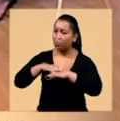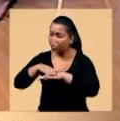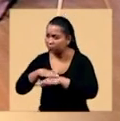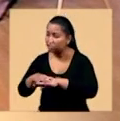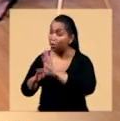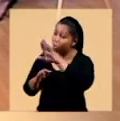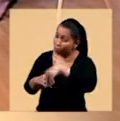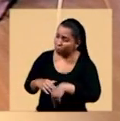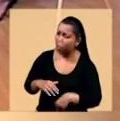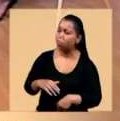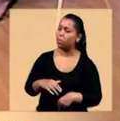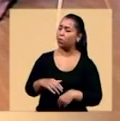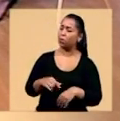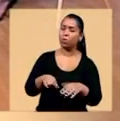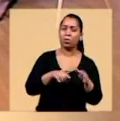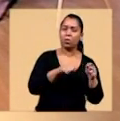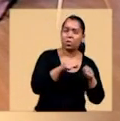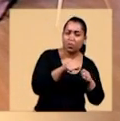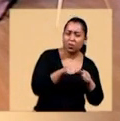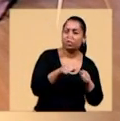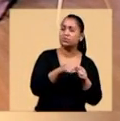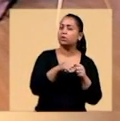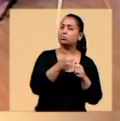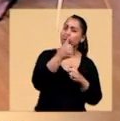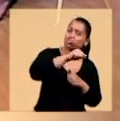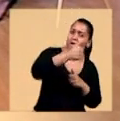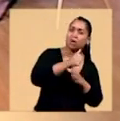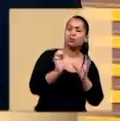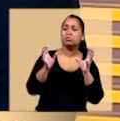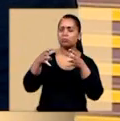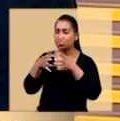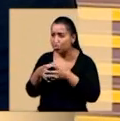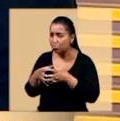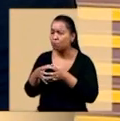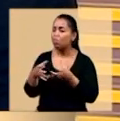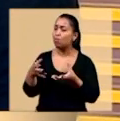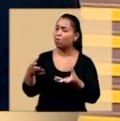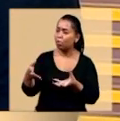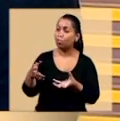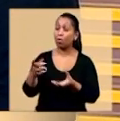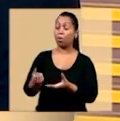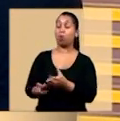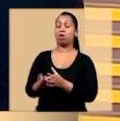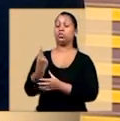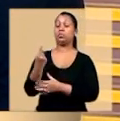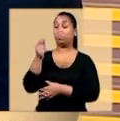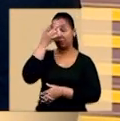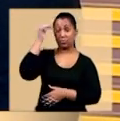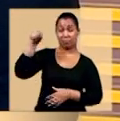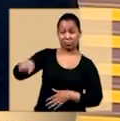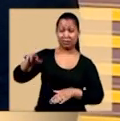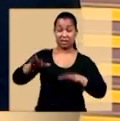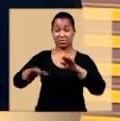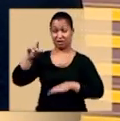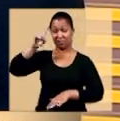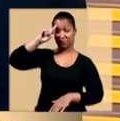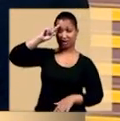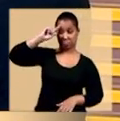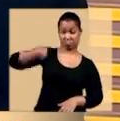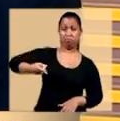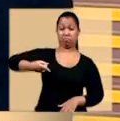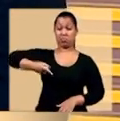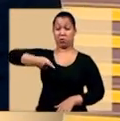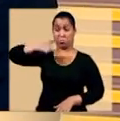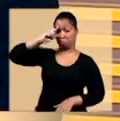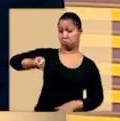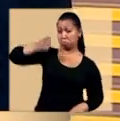chega tentando falar um pouco assim, olha, estive fazendo um diagnóstico na sua turma, na sua equipe, e descobri que o pessoal acha que você às vezes é